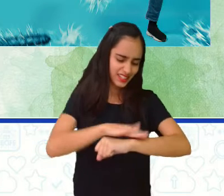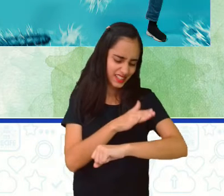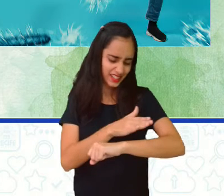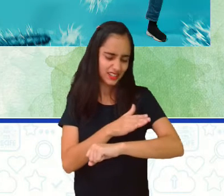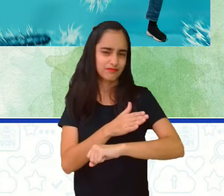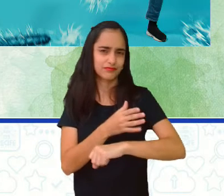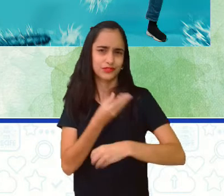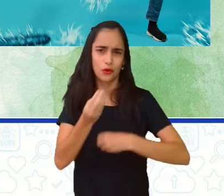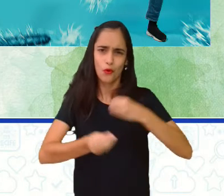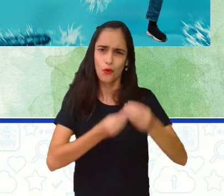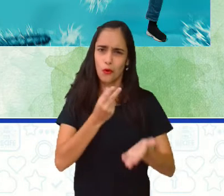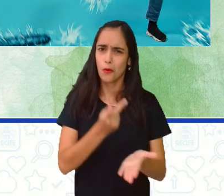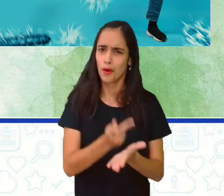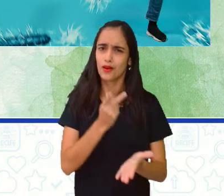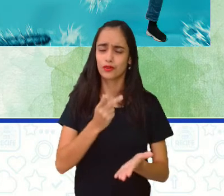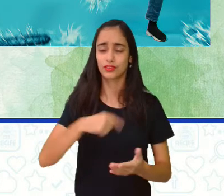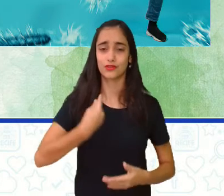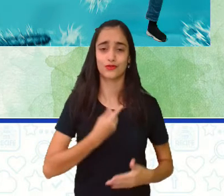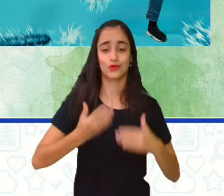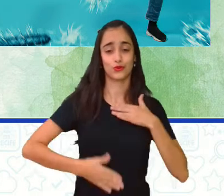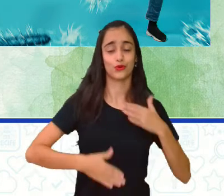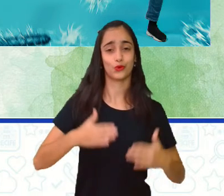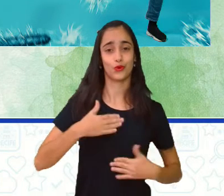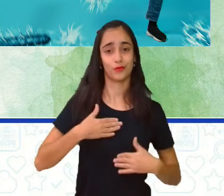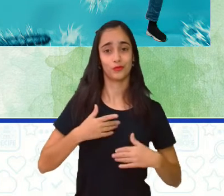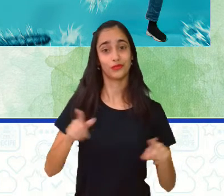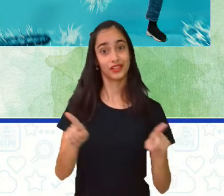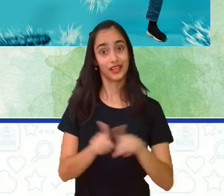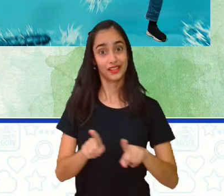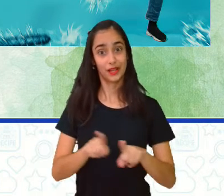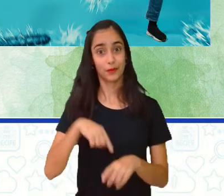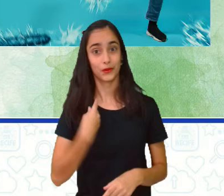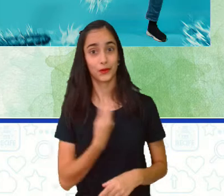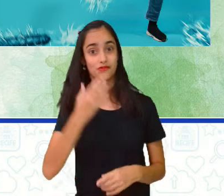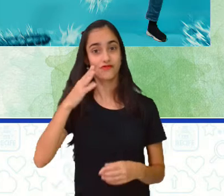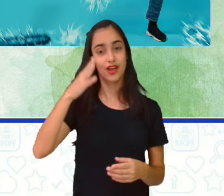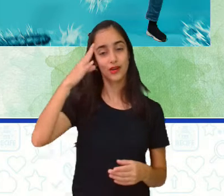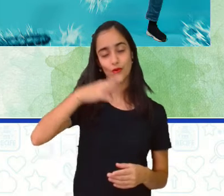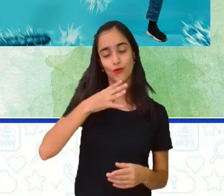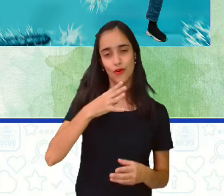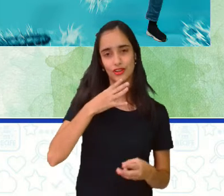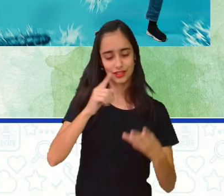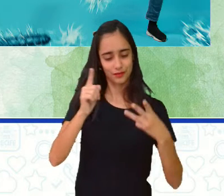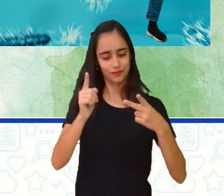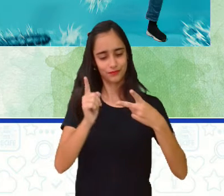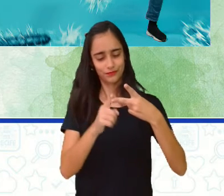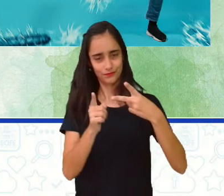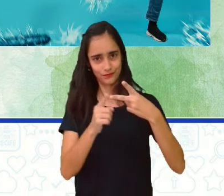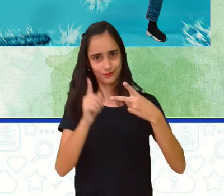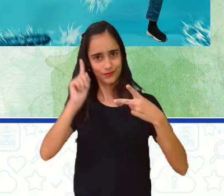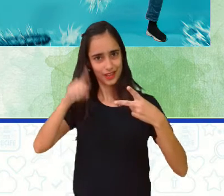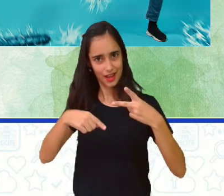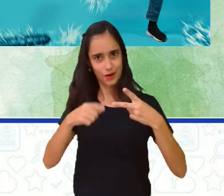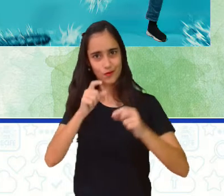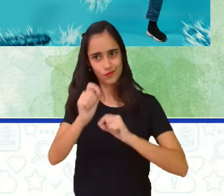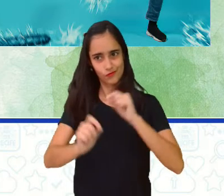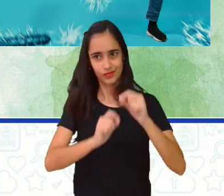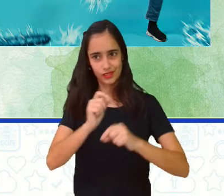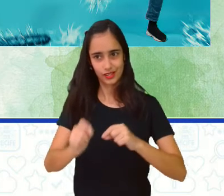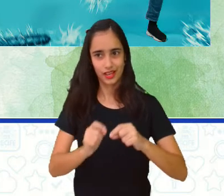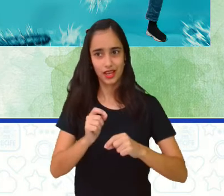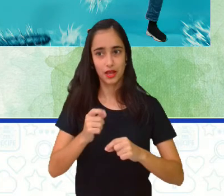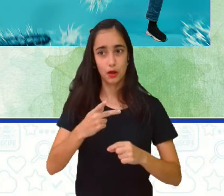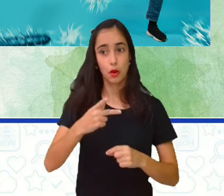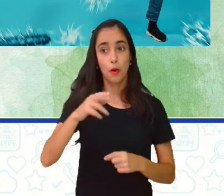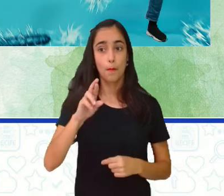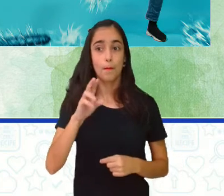E além de antígeno, nós vamos conhecer também anticorpos. São proteínas chamadas